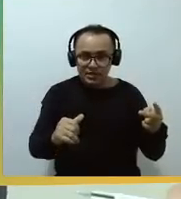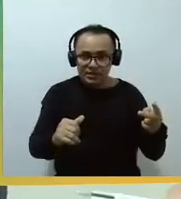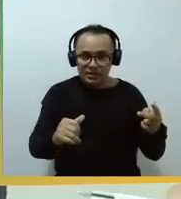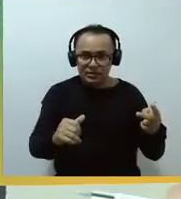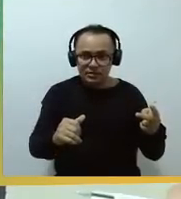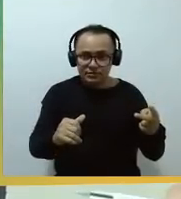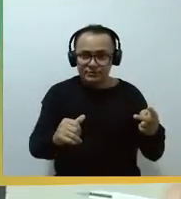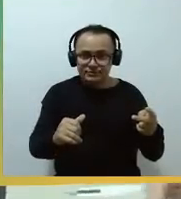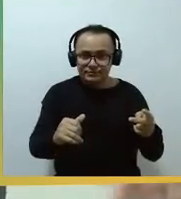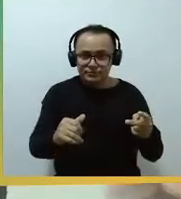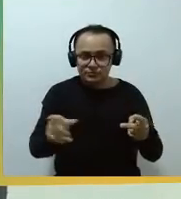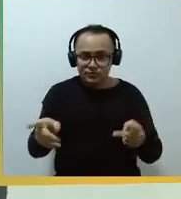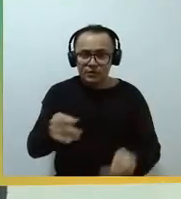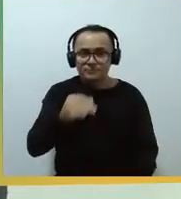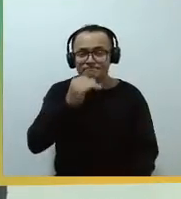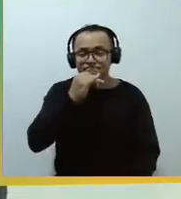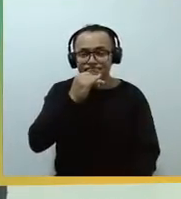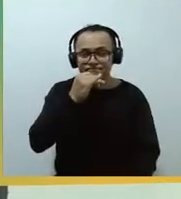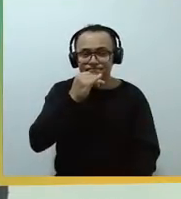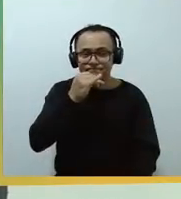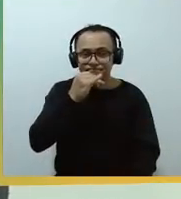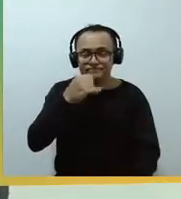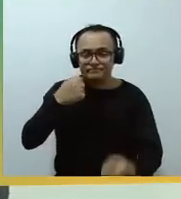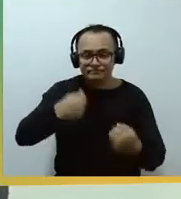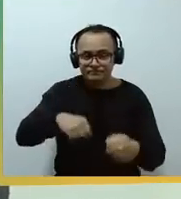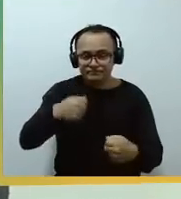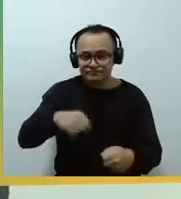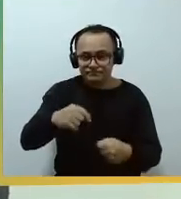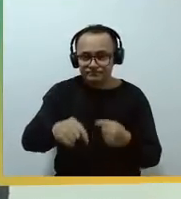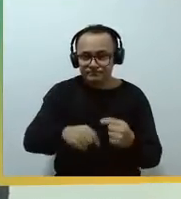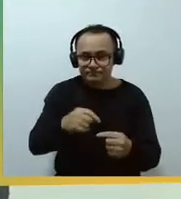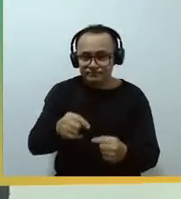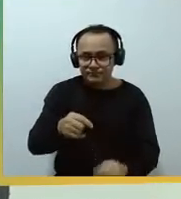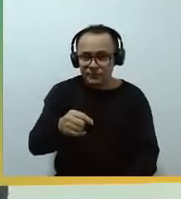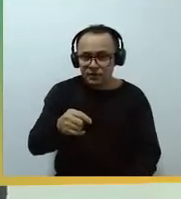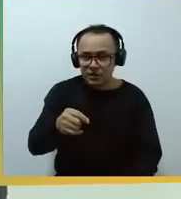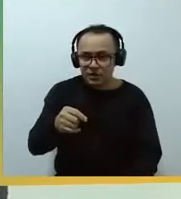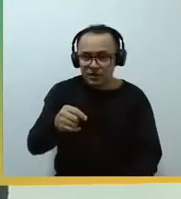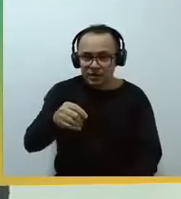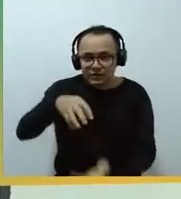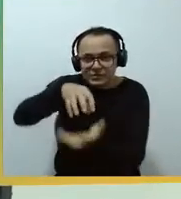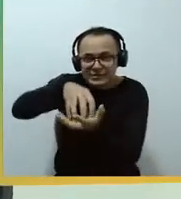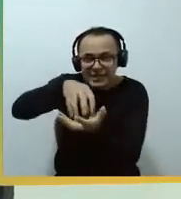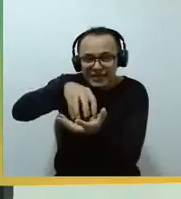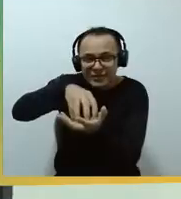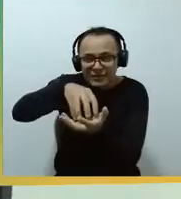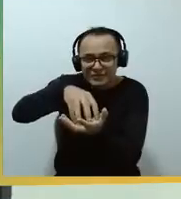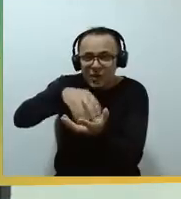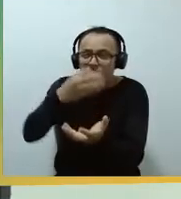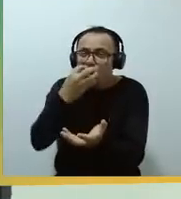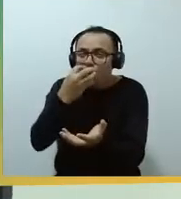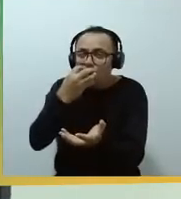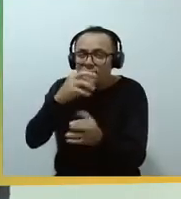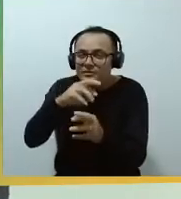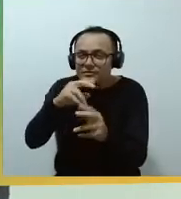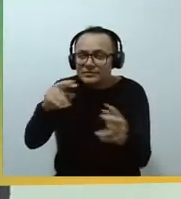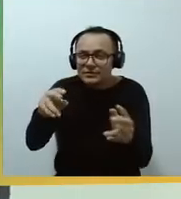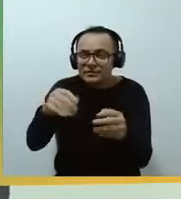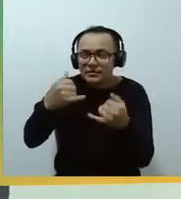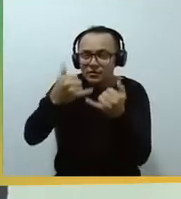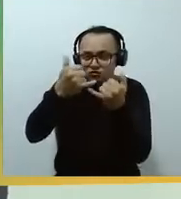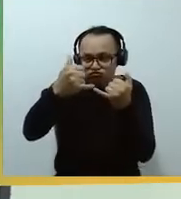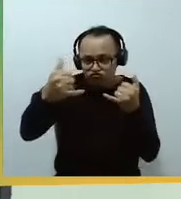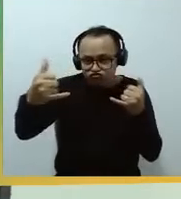deu um exemplo, por exemplo. Tinha que levar, foi feito centro de zoonose naquela época, né? Então tinha que levar uma linha de eletrificação, porque lá não tinha